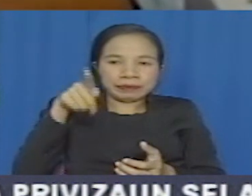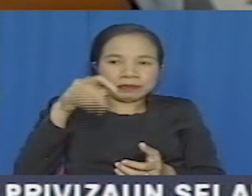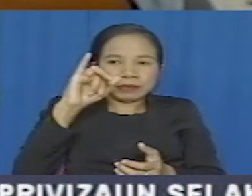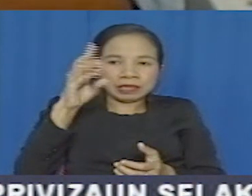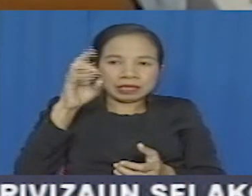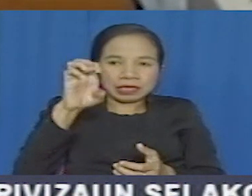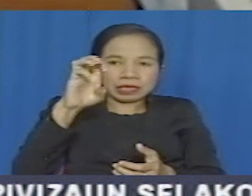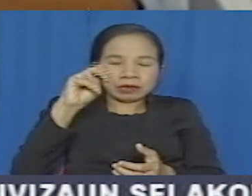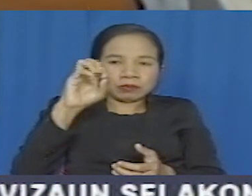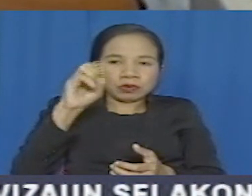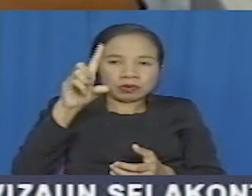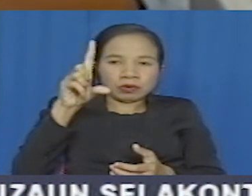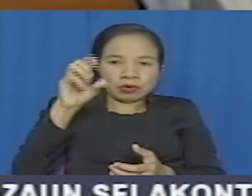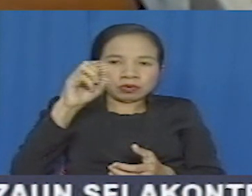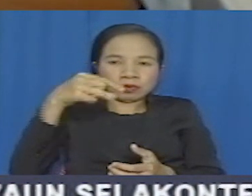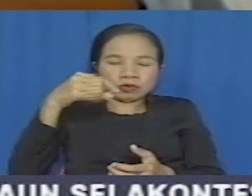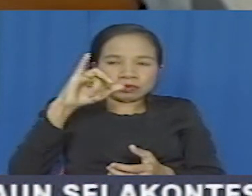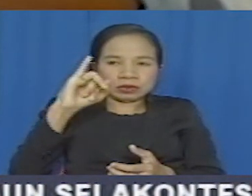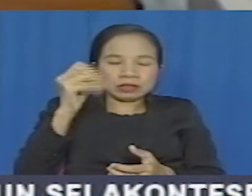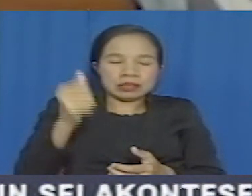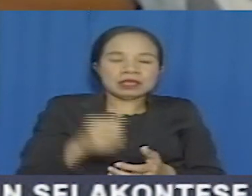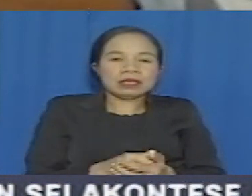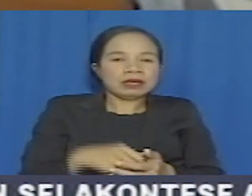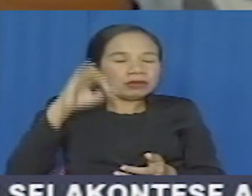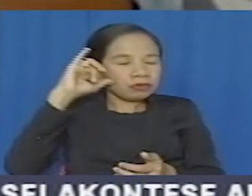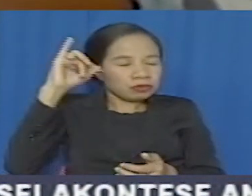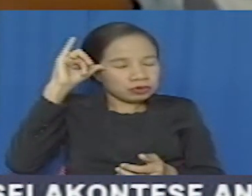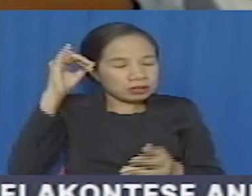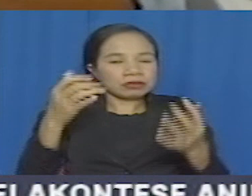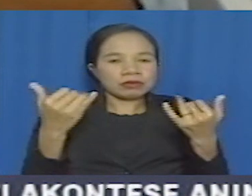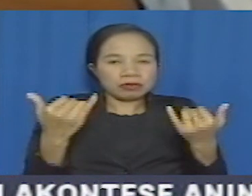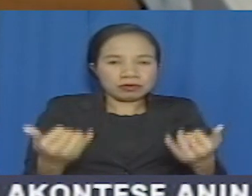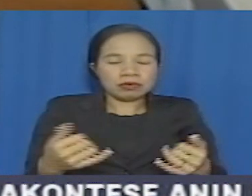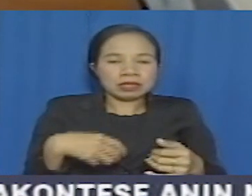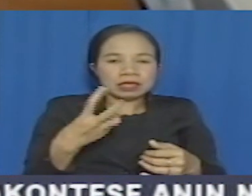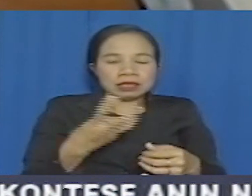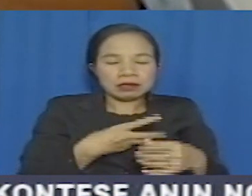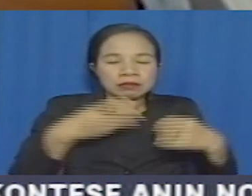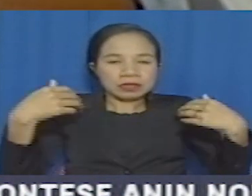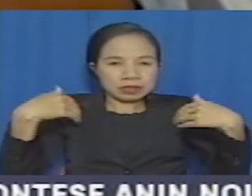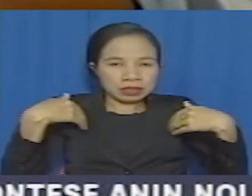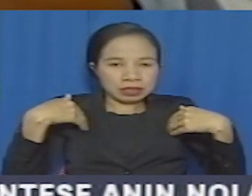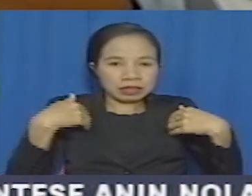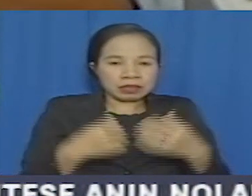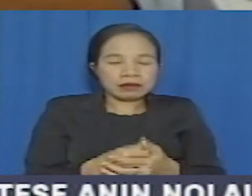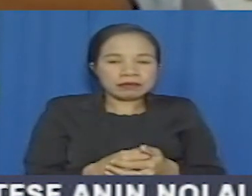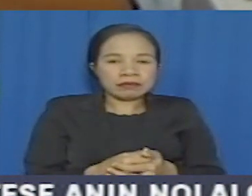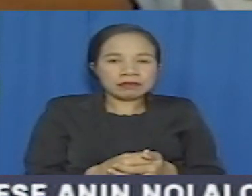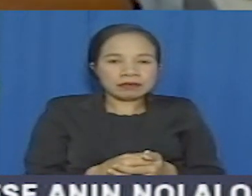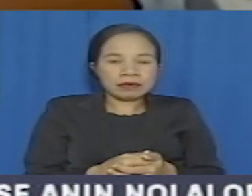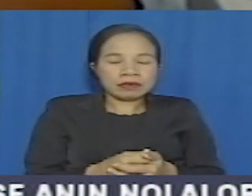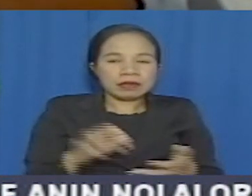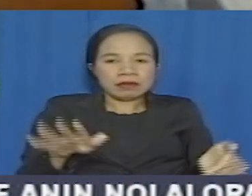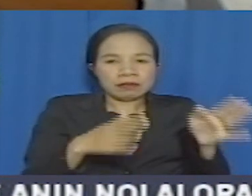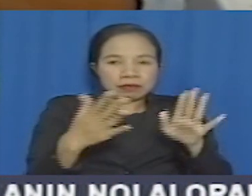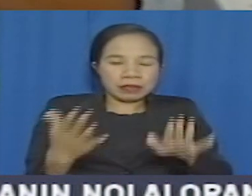Lorong rua ikus, Jose, nomos ohim, e tamos e a caso óbito,